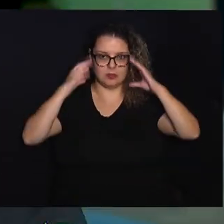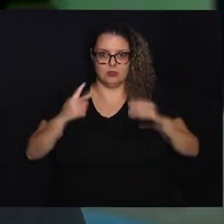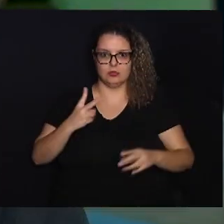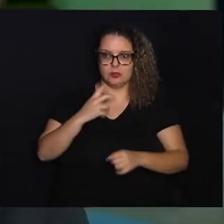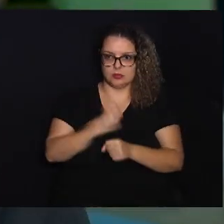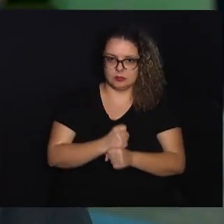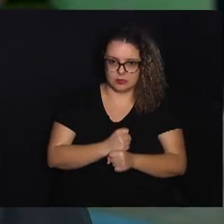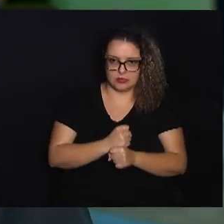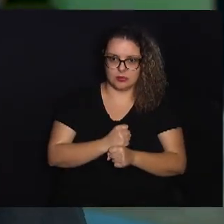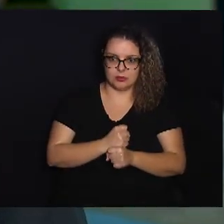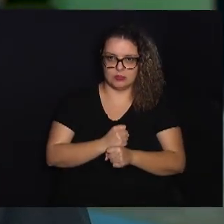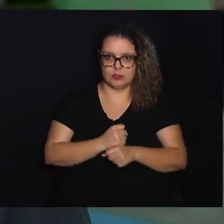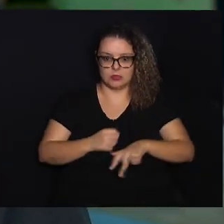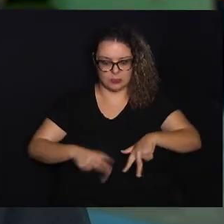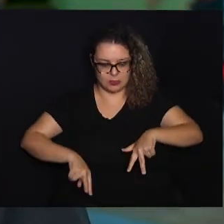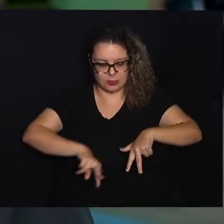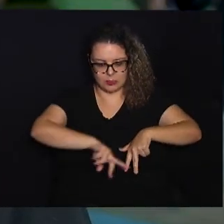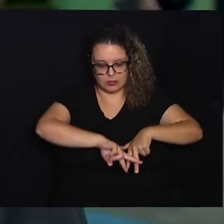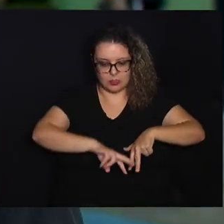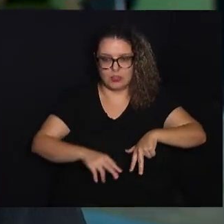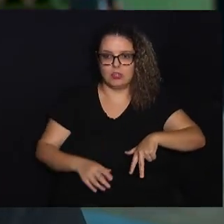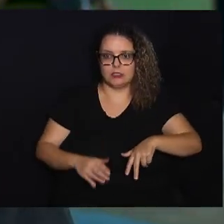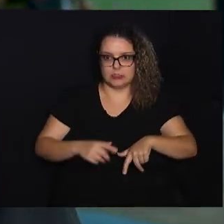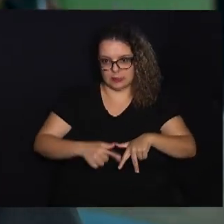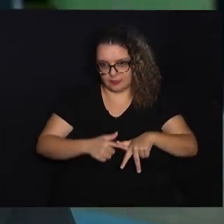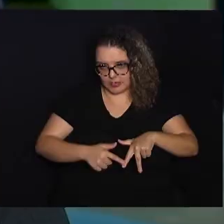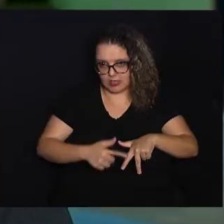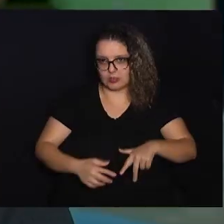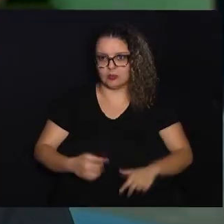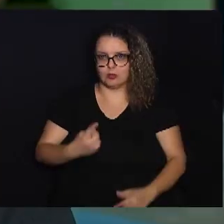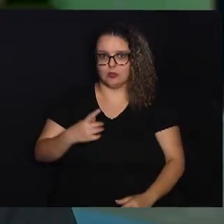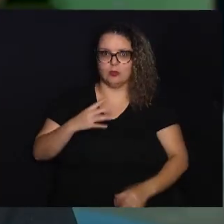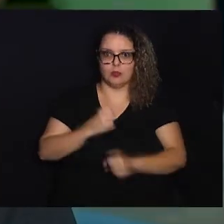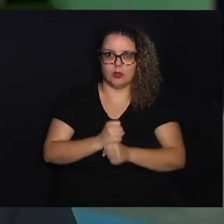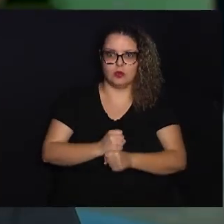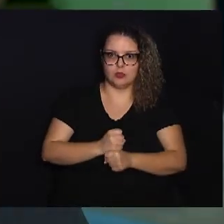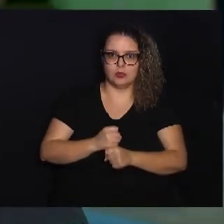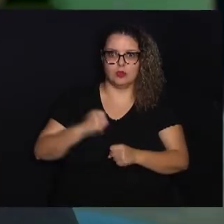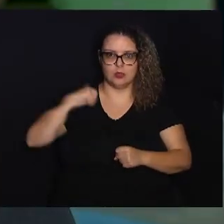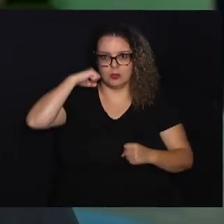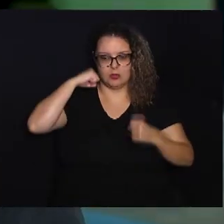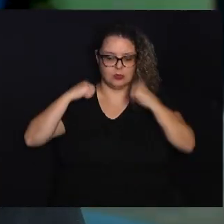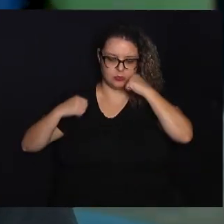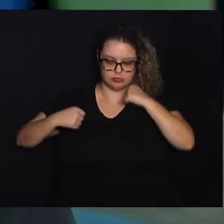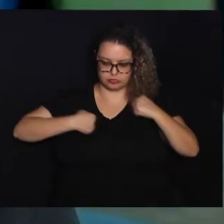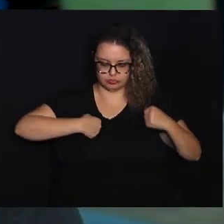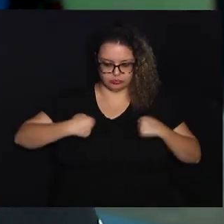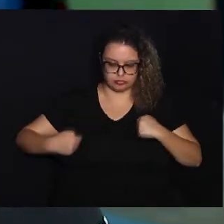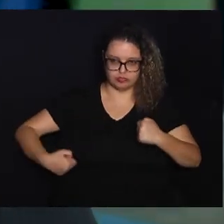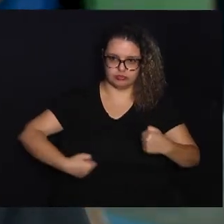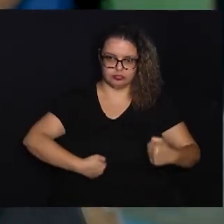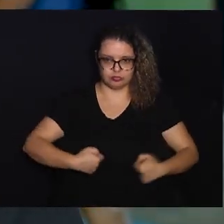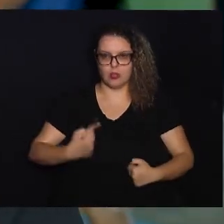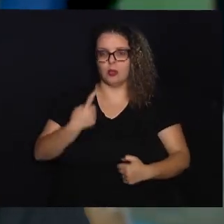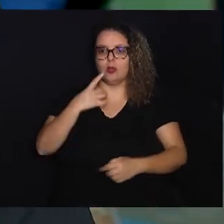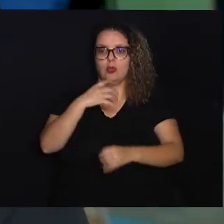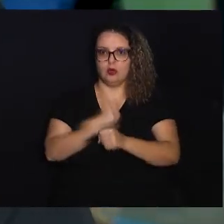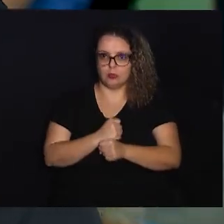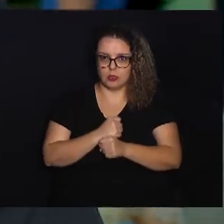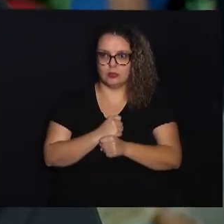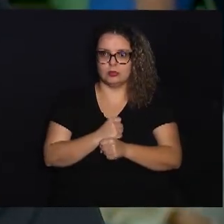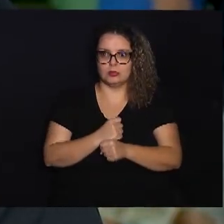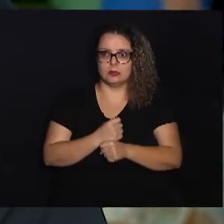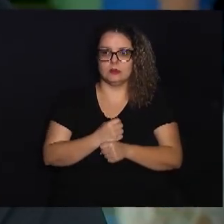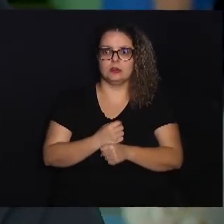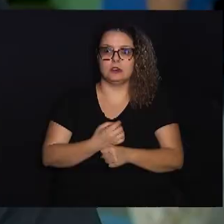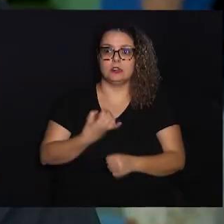colete, cabeça, 2 pontos. Chute na coxa, 1 ponto. Né? Soco, cabeça, tronco, abdômen, 1